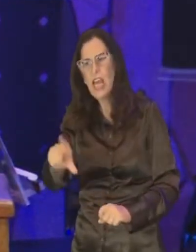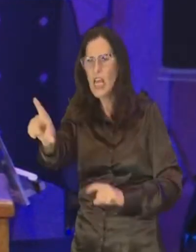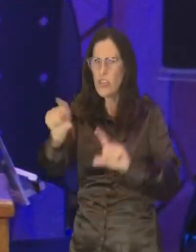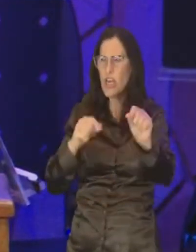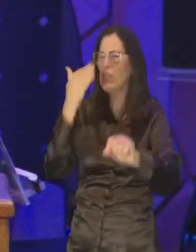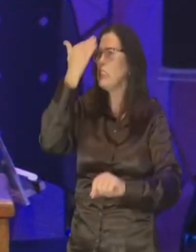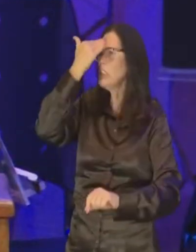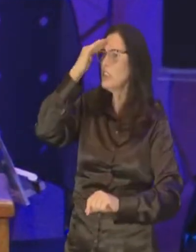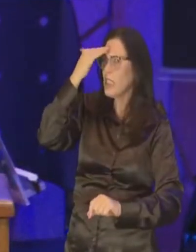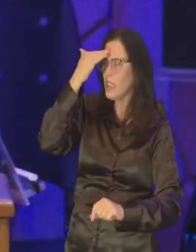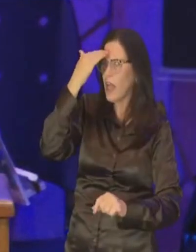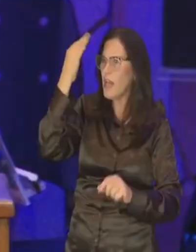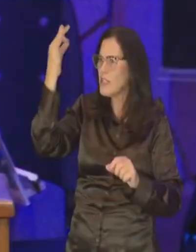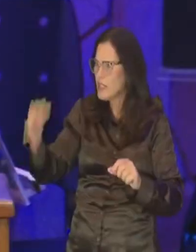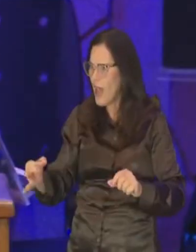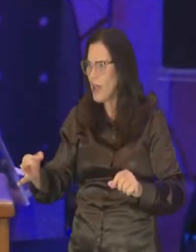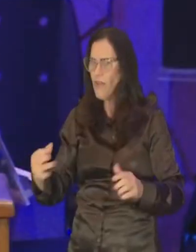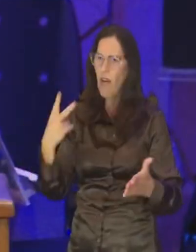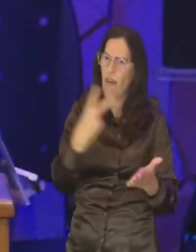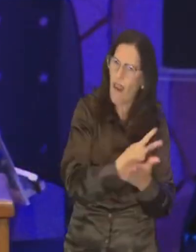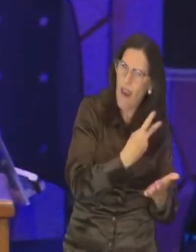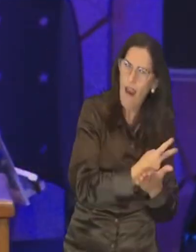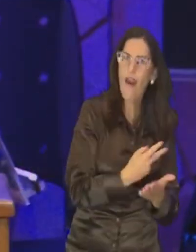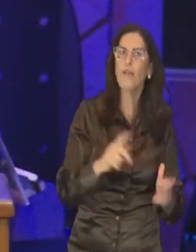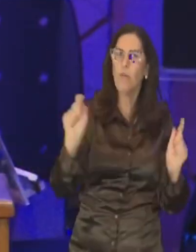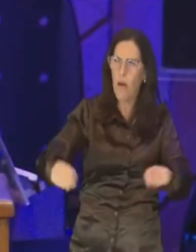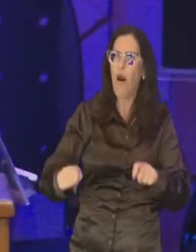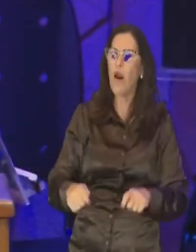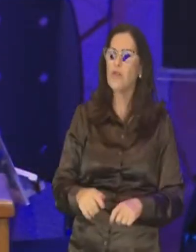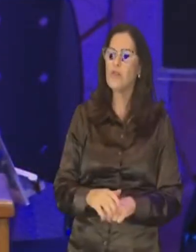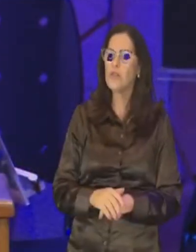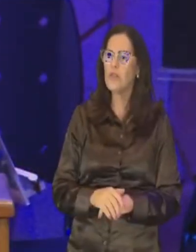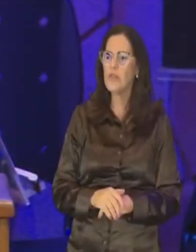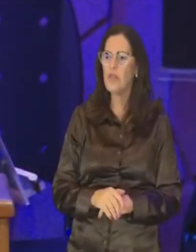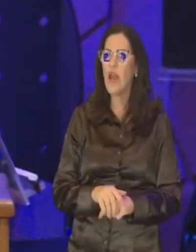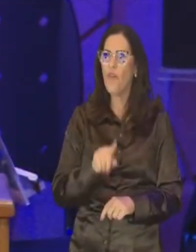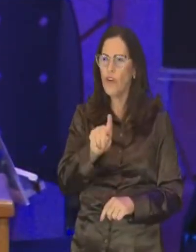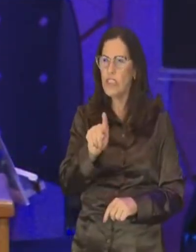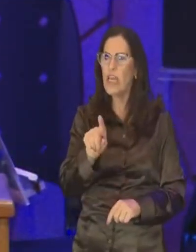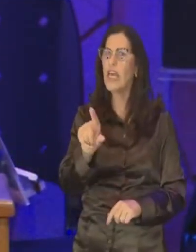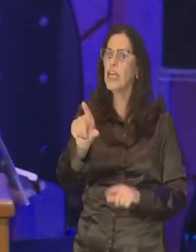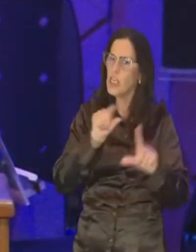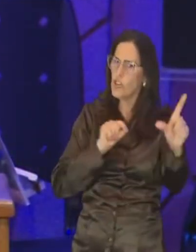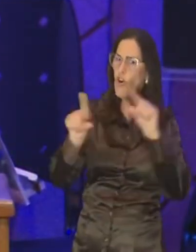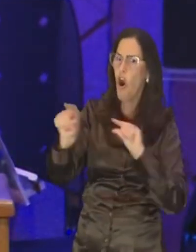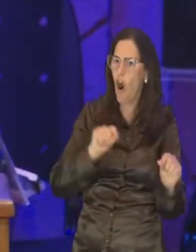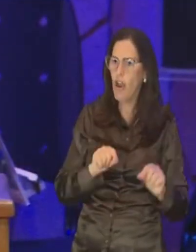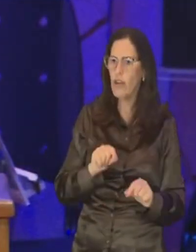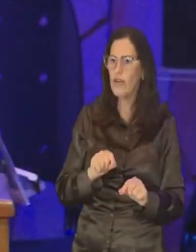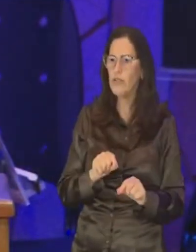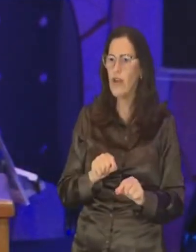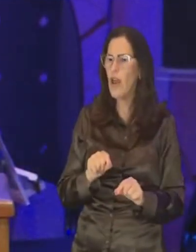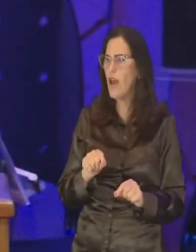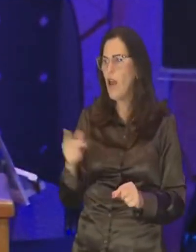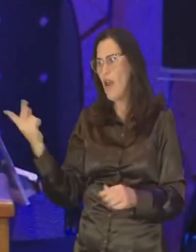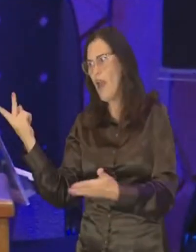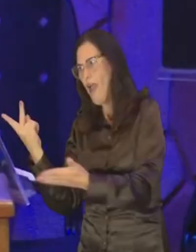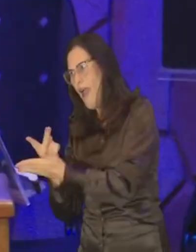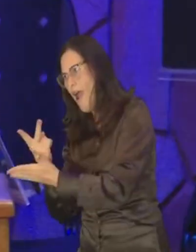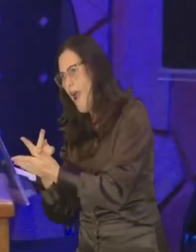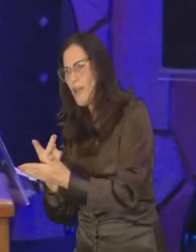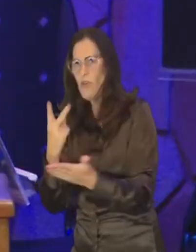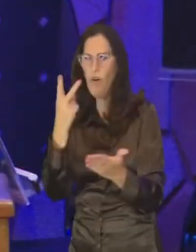discernir aquilo que é certo e aquilo que é errado. Cabe a você decidir ir para o caminho certo ou ir para o